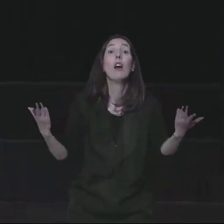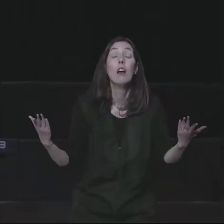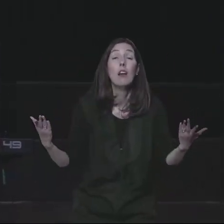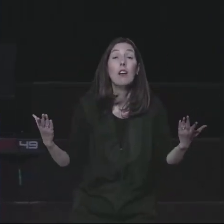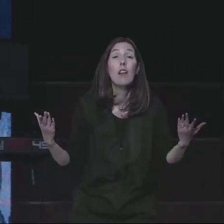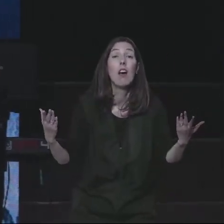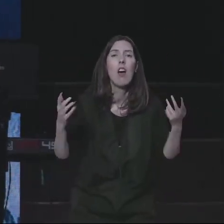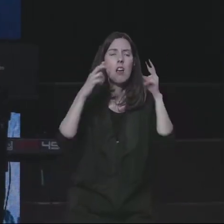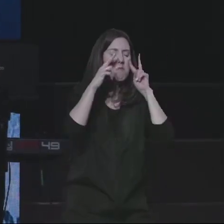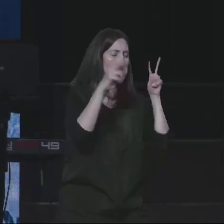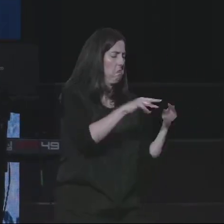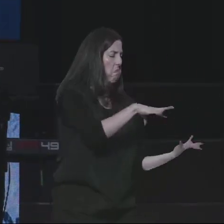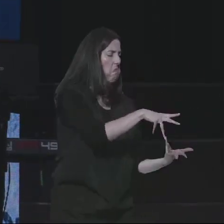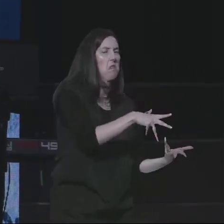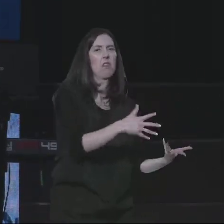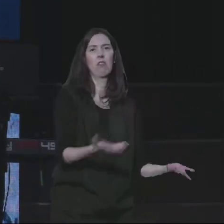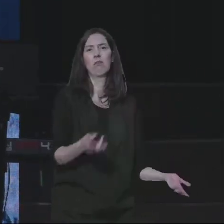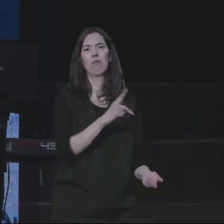daqui.